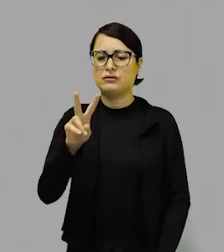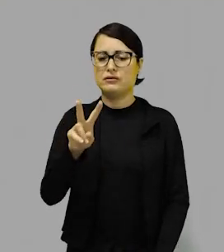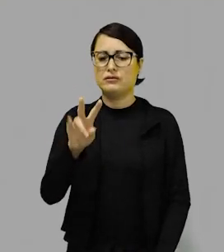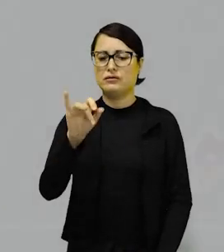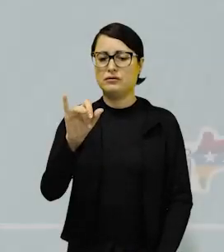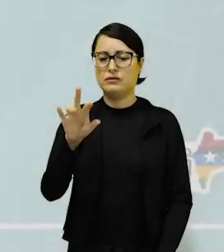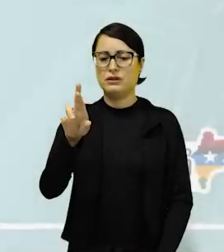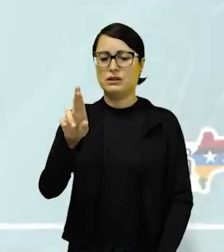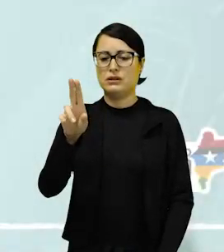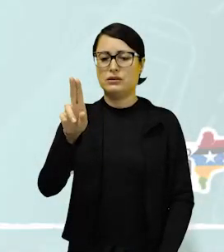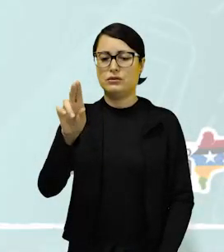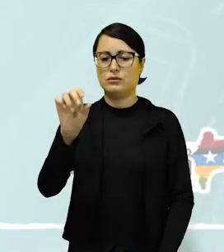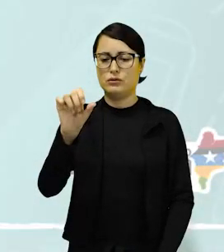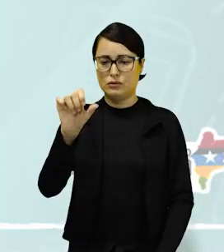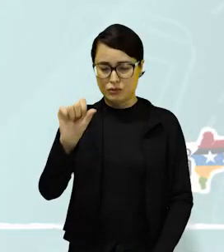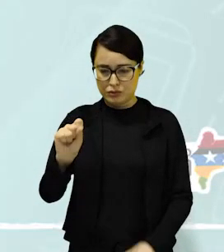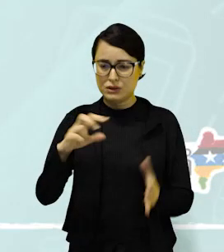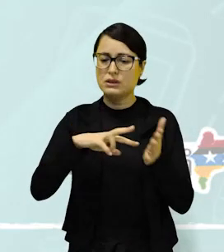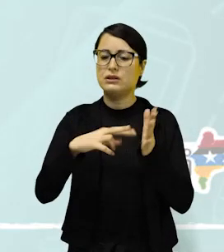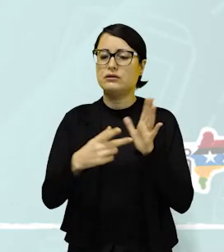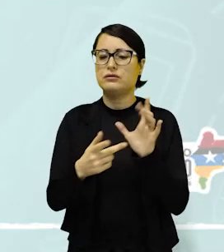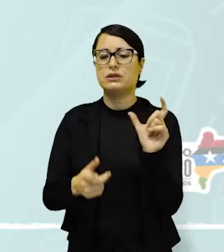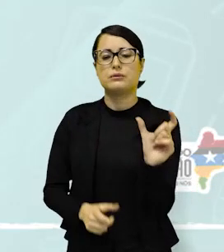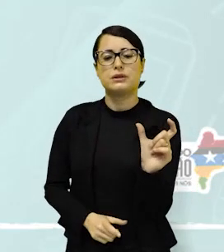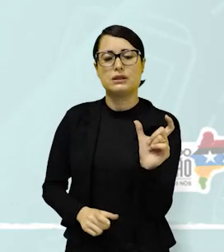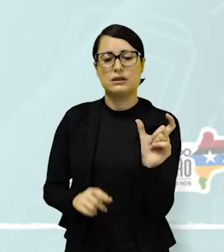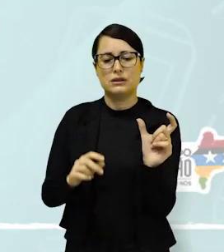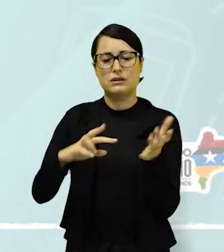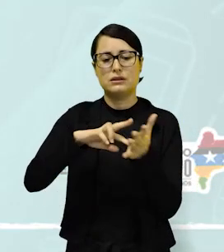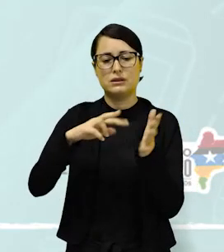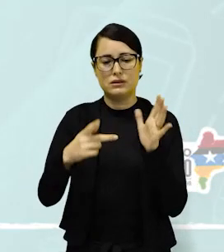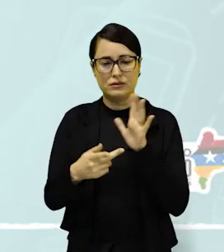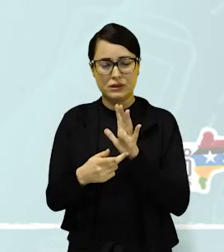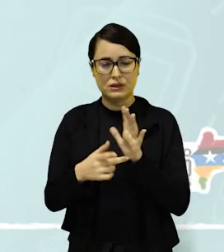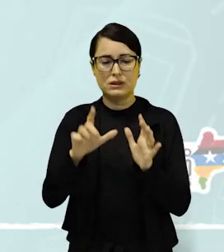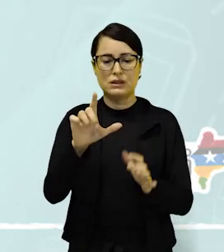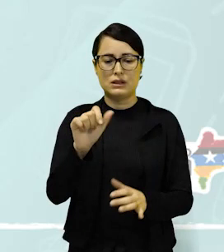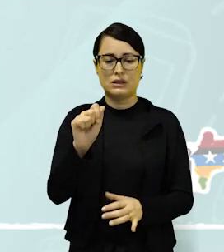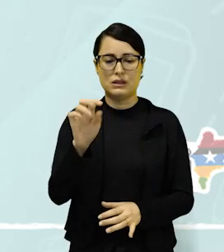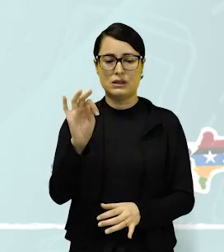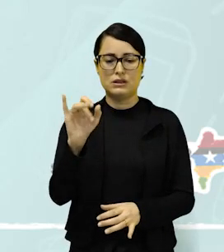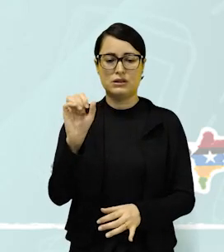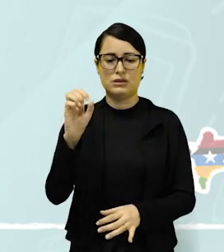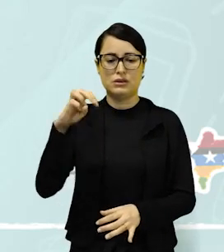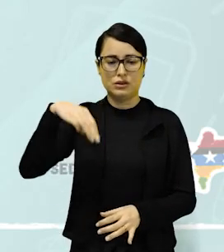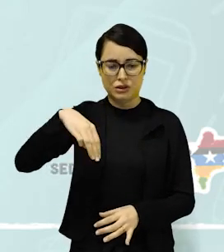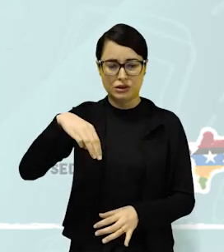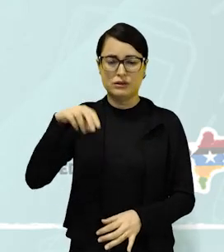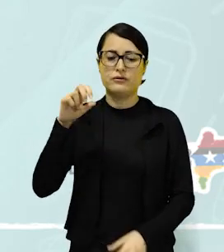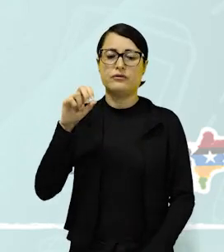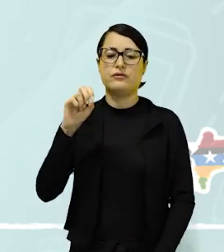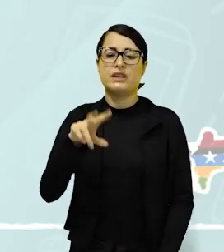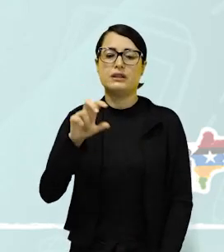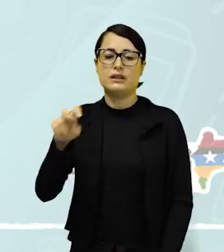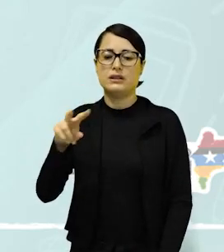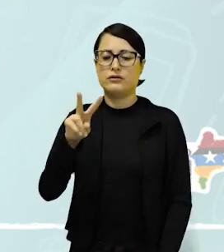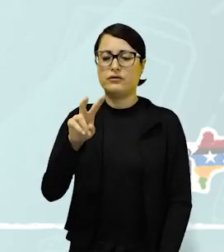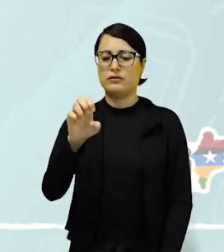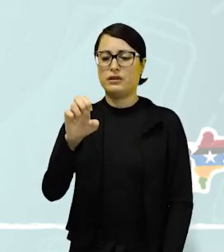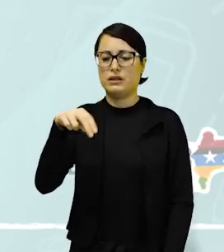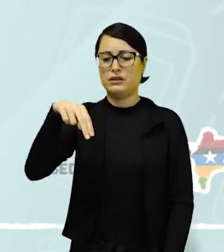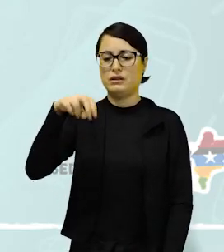palavra? Ora, o termo vírus, ele significa, vem do latim veneno. Veneno. Por